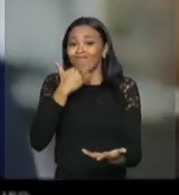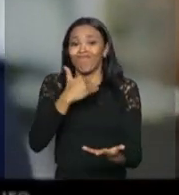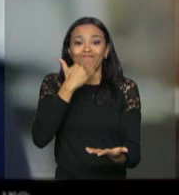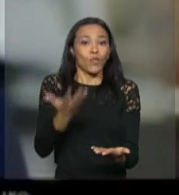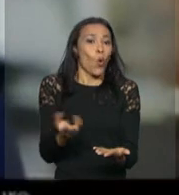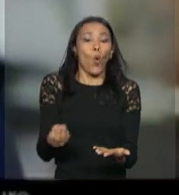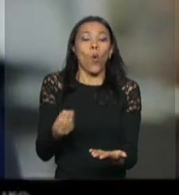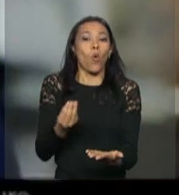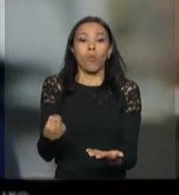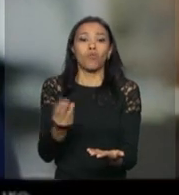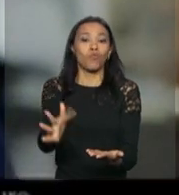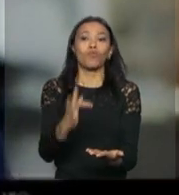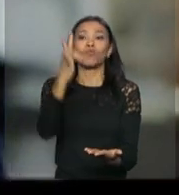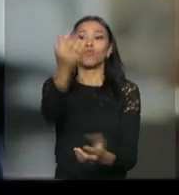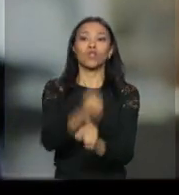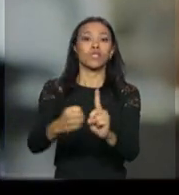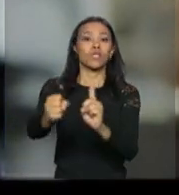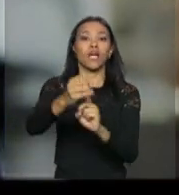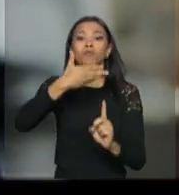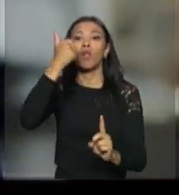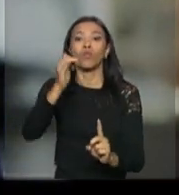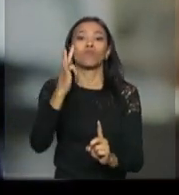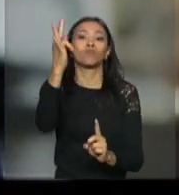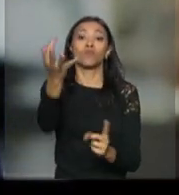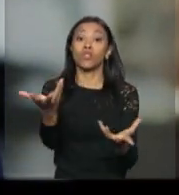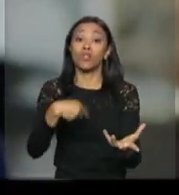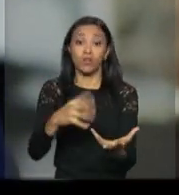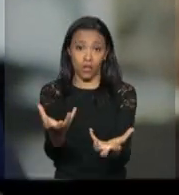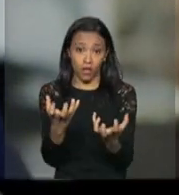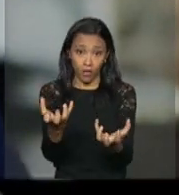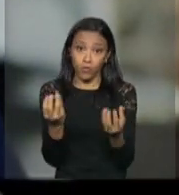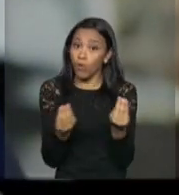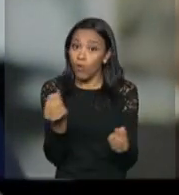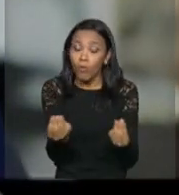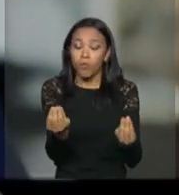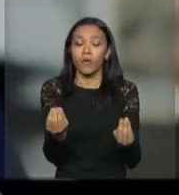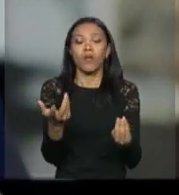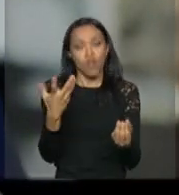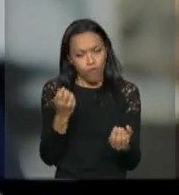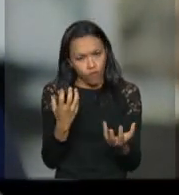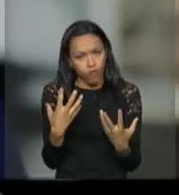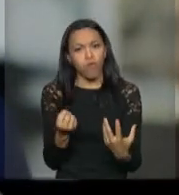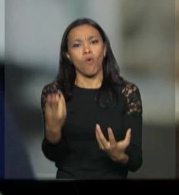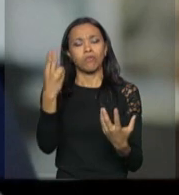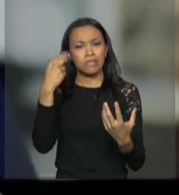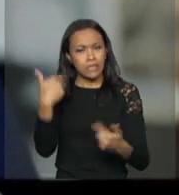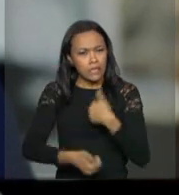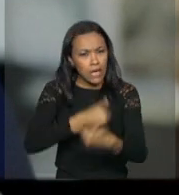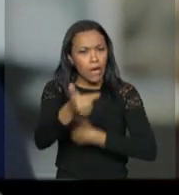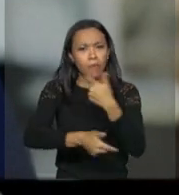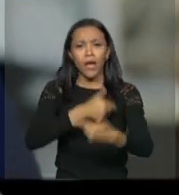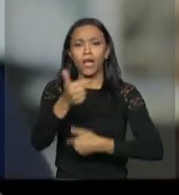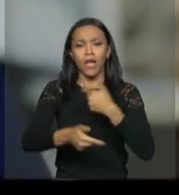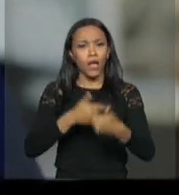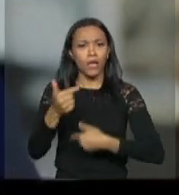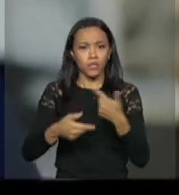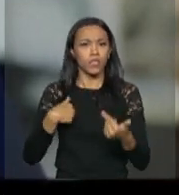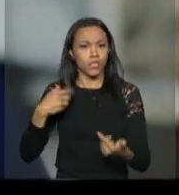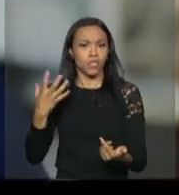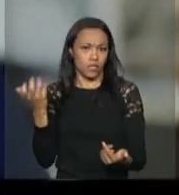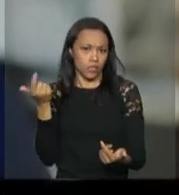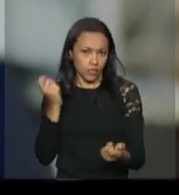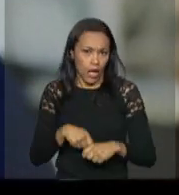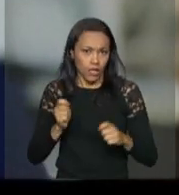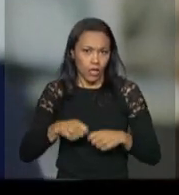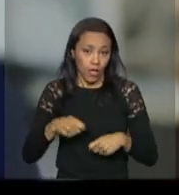a sociedade do futuro que todos almejamos. Estou fazendo e farei tudo que estiver ao meu alcance para